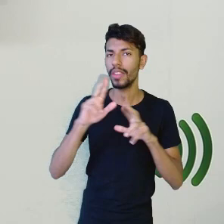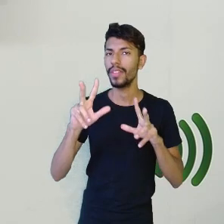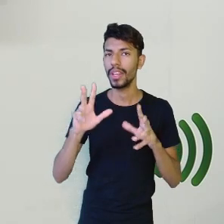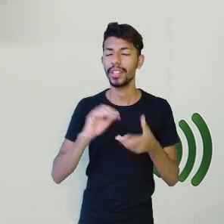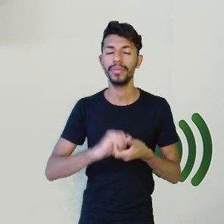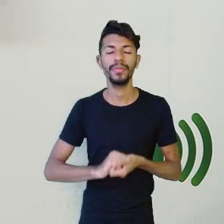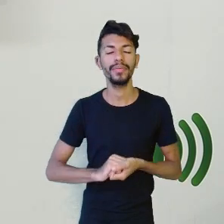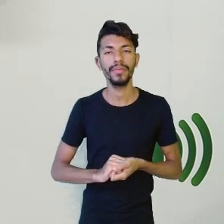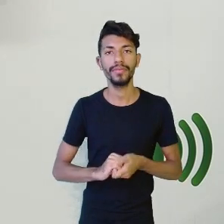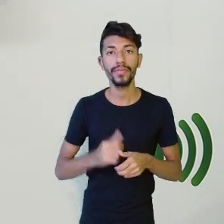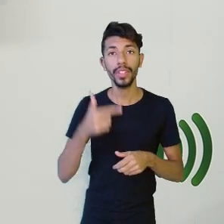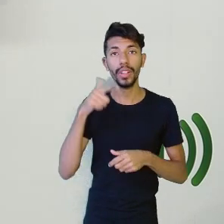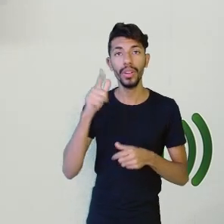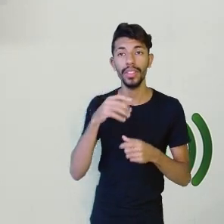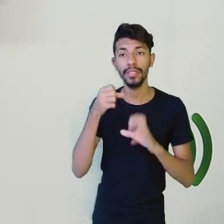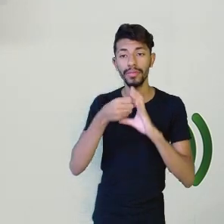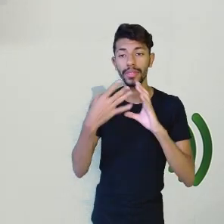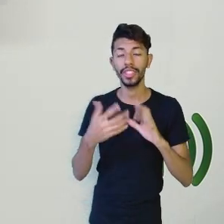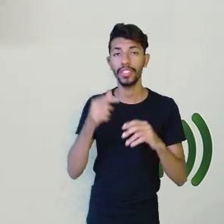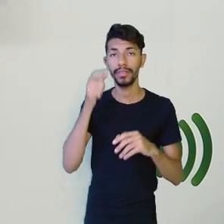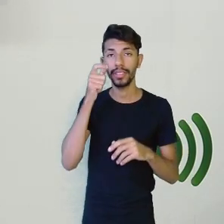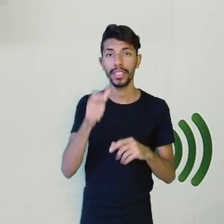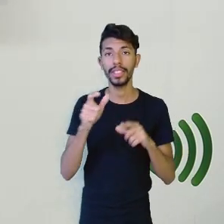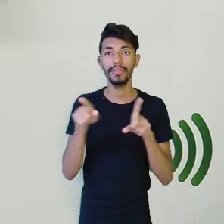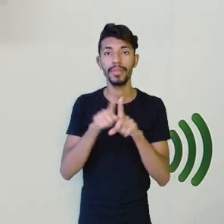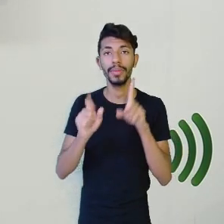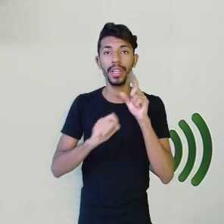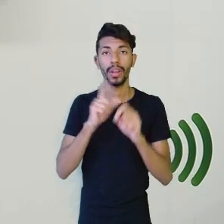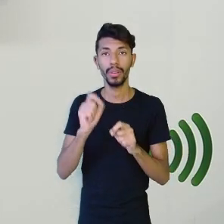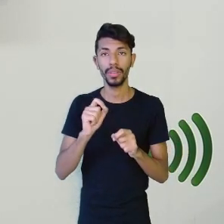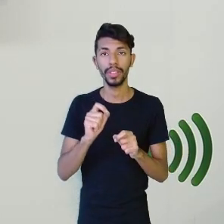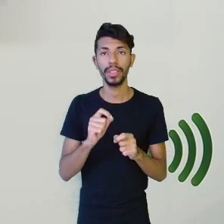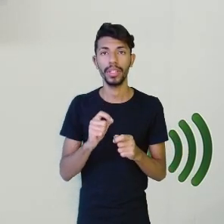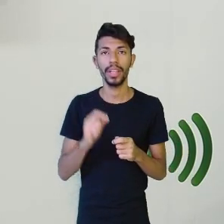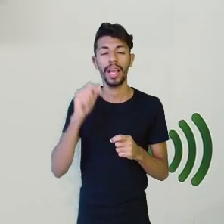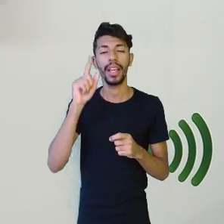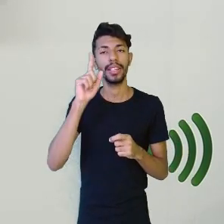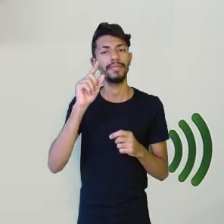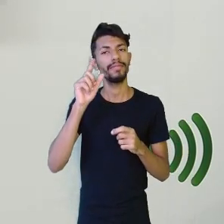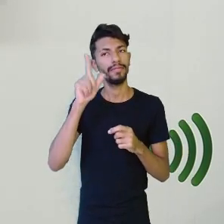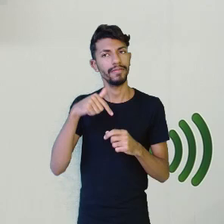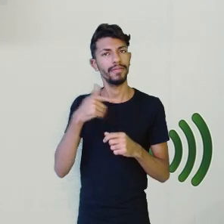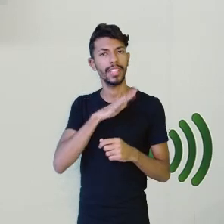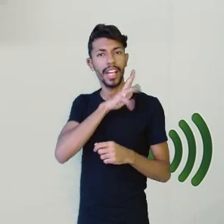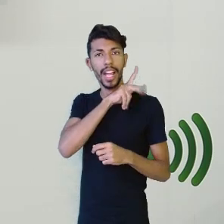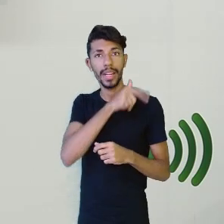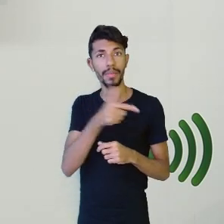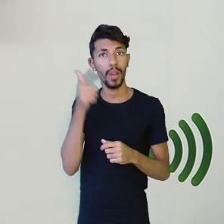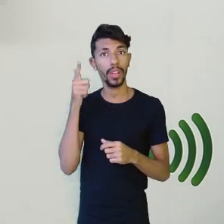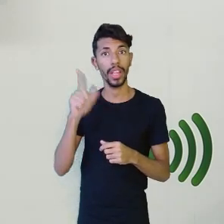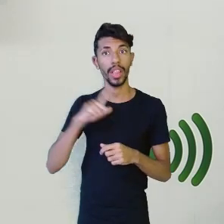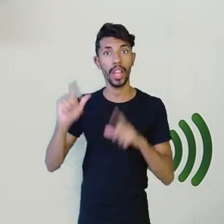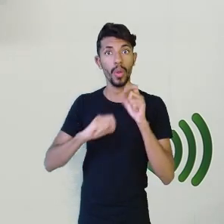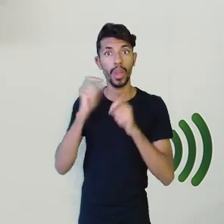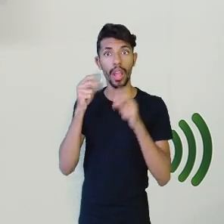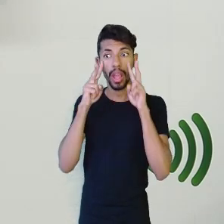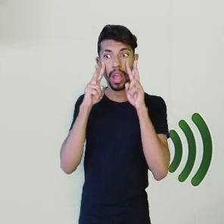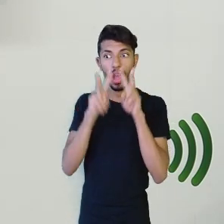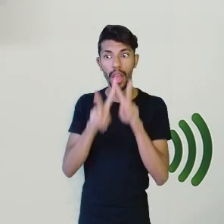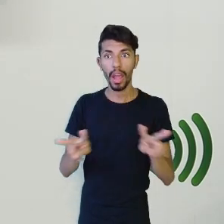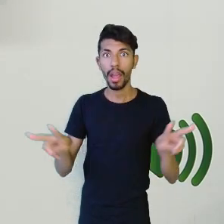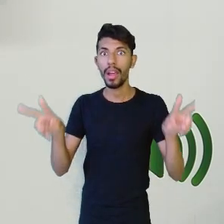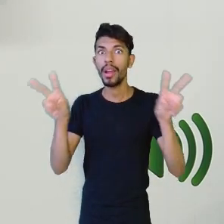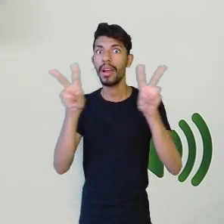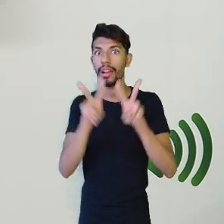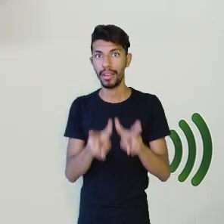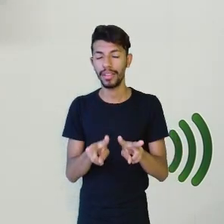Outra característica interessante é que as aves são animais de visão. Pois é,